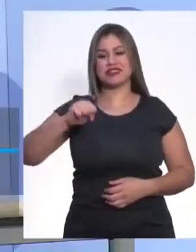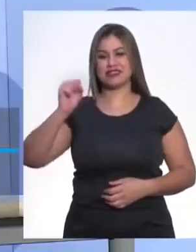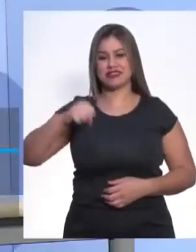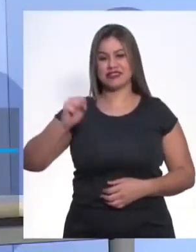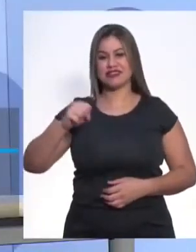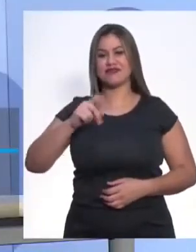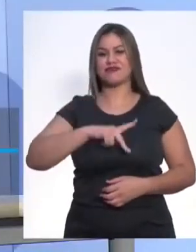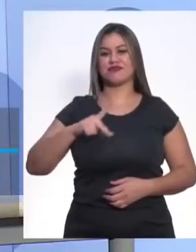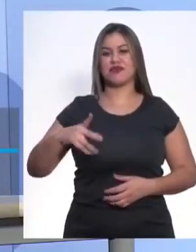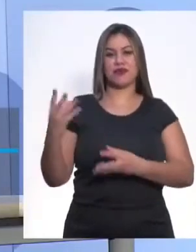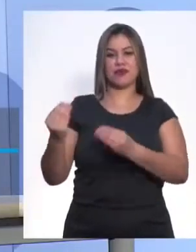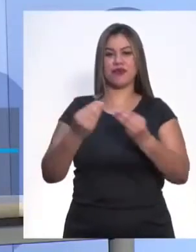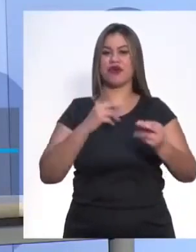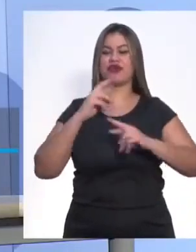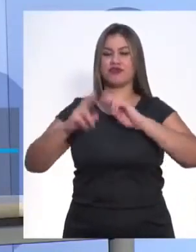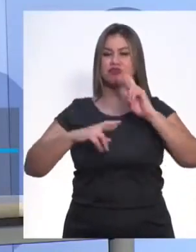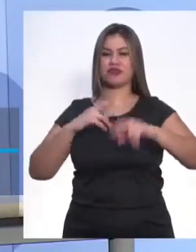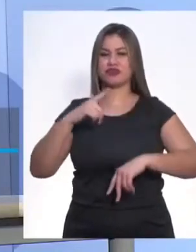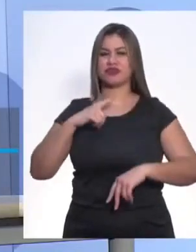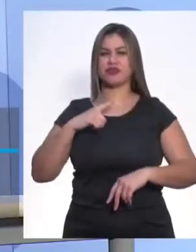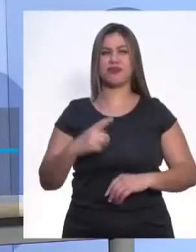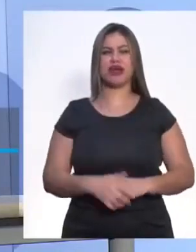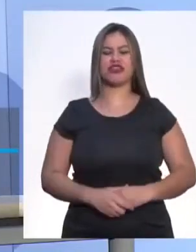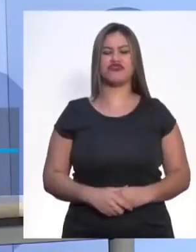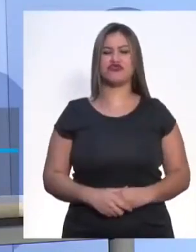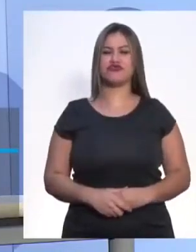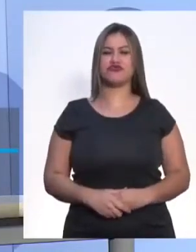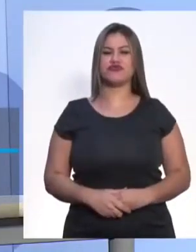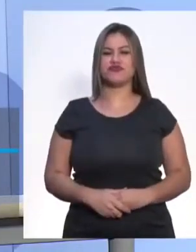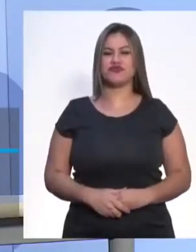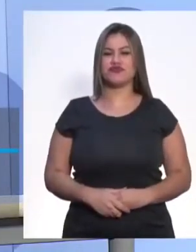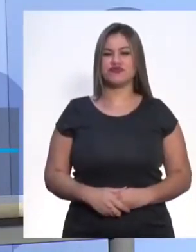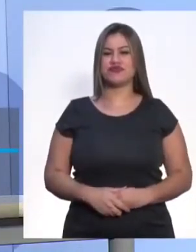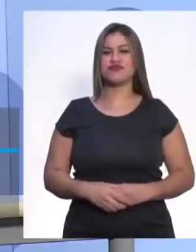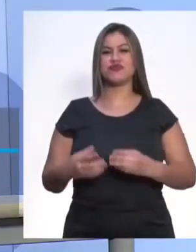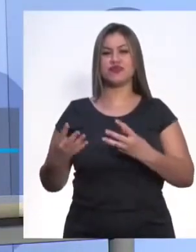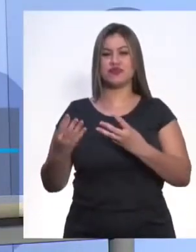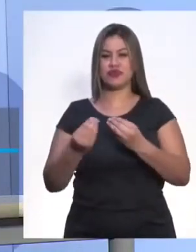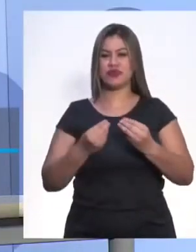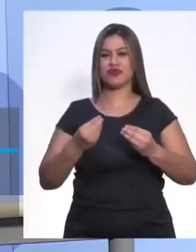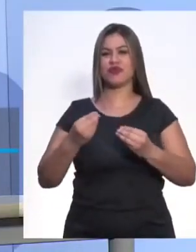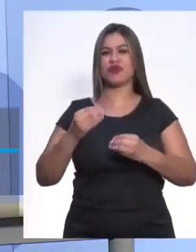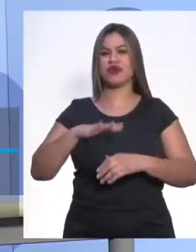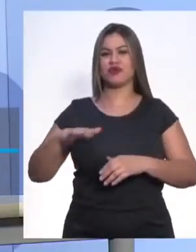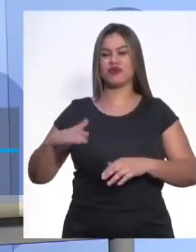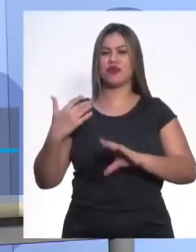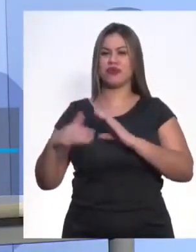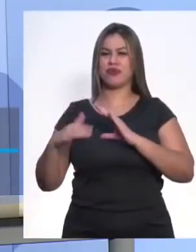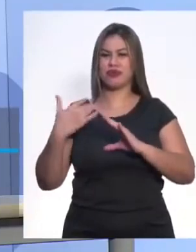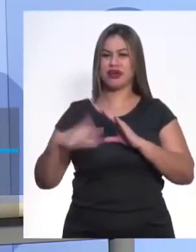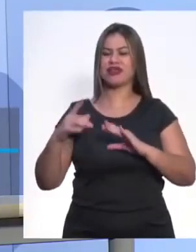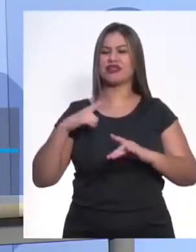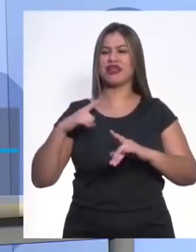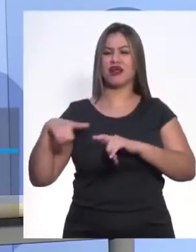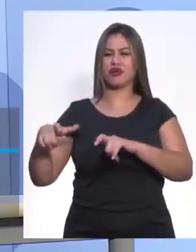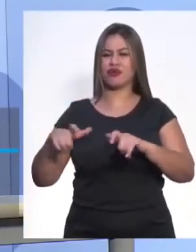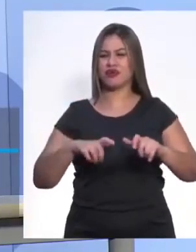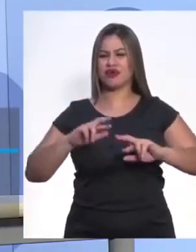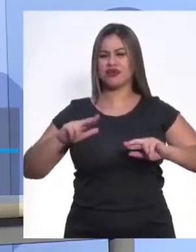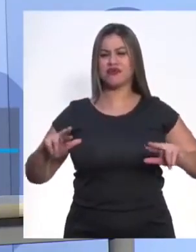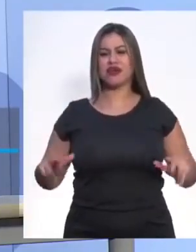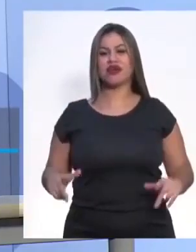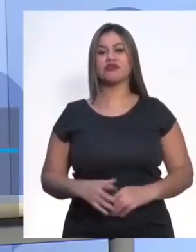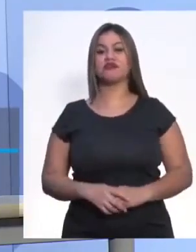Muitas respostas no chat. Os professores estão mandando de vários alunos de várias localidades. E eles estão